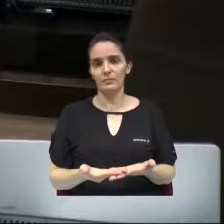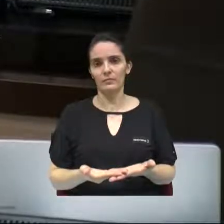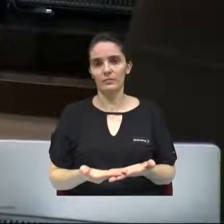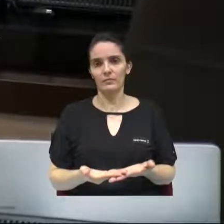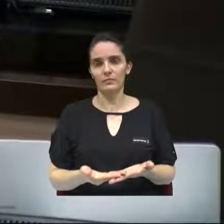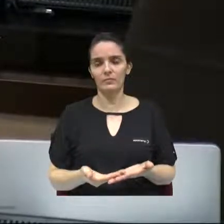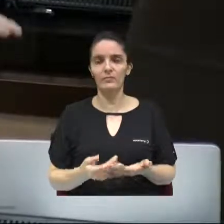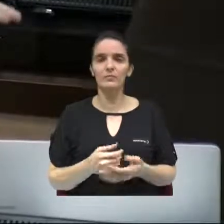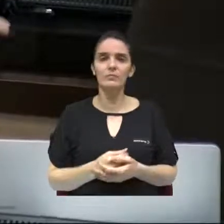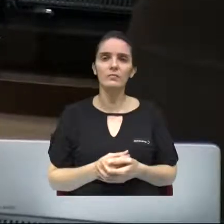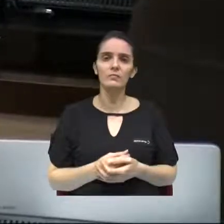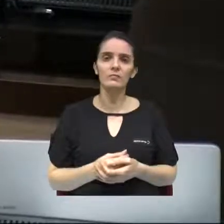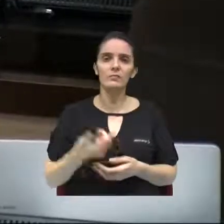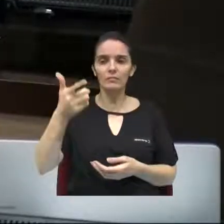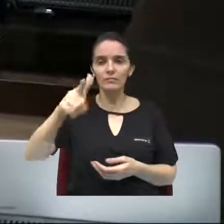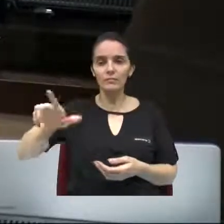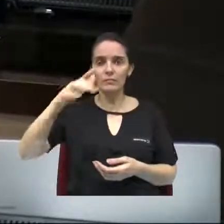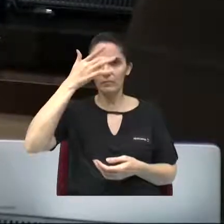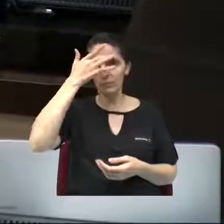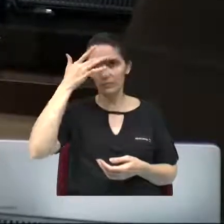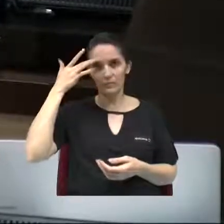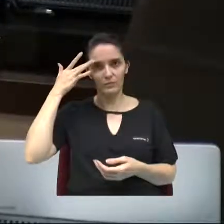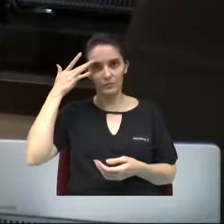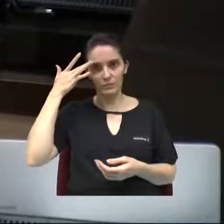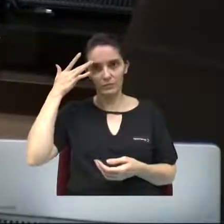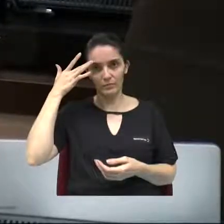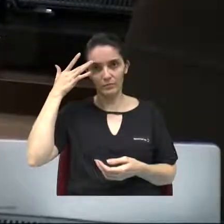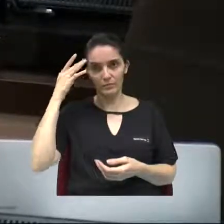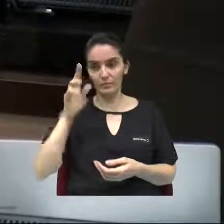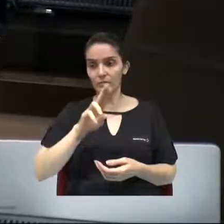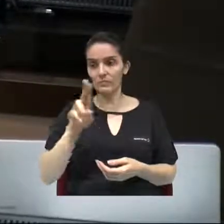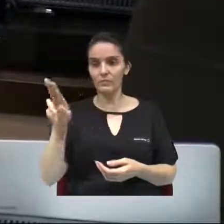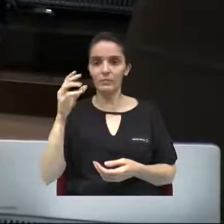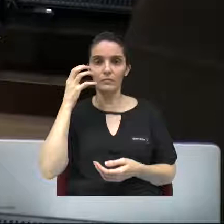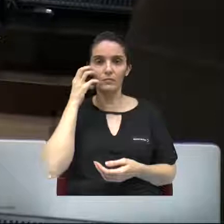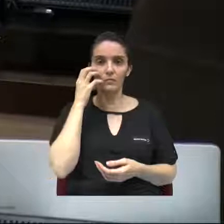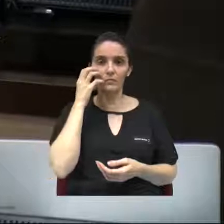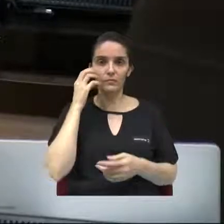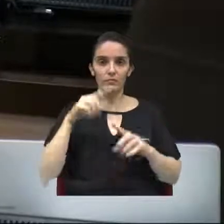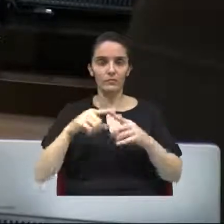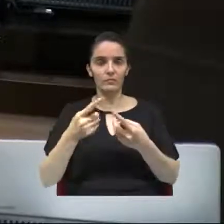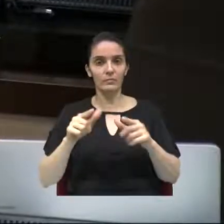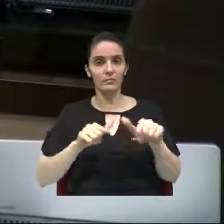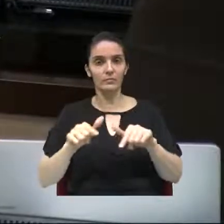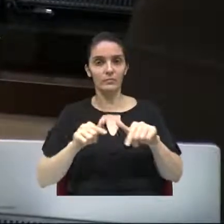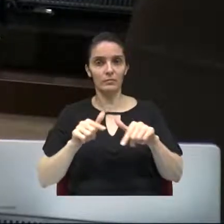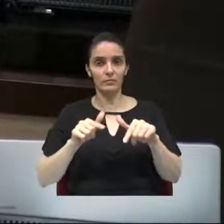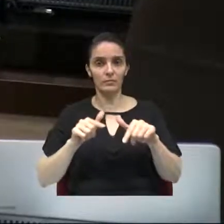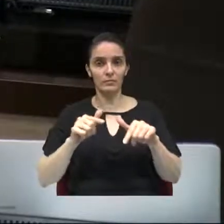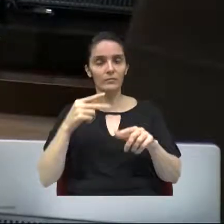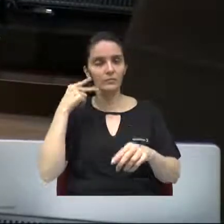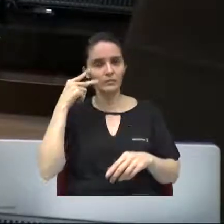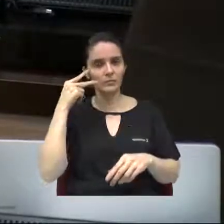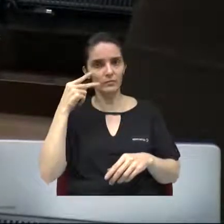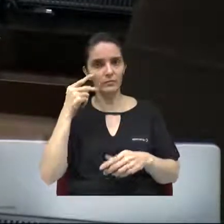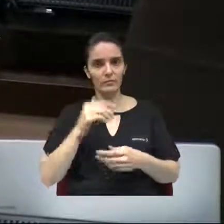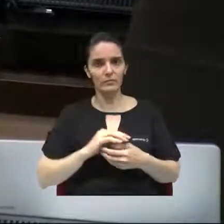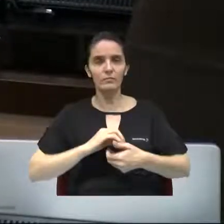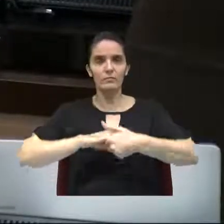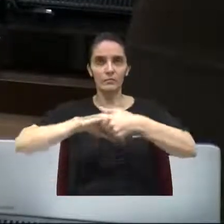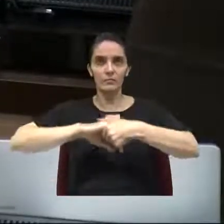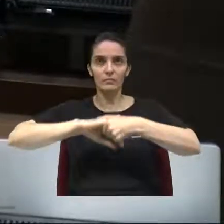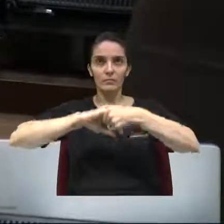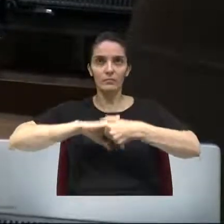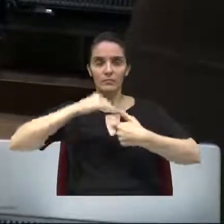causa, no nome de uma pessoa que não é o nome do Dr. Marcelo Rossi, mas é o trabalho parlamentar deste vereador. Então, gostaria de